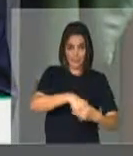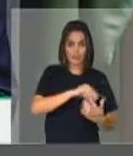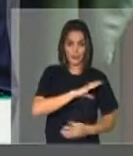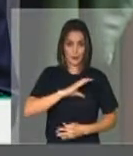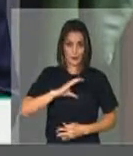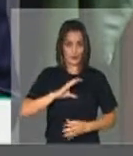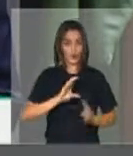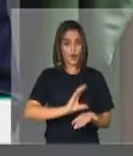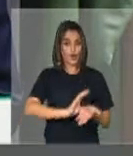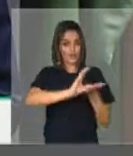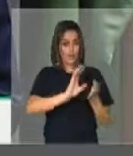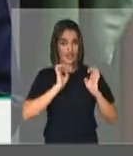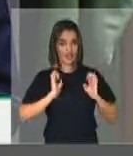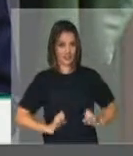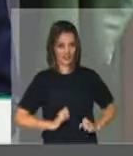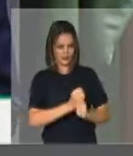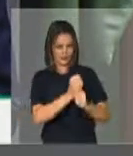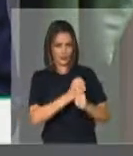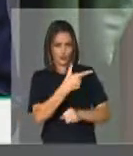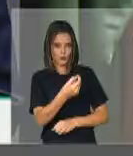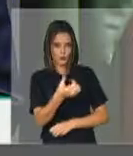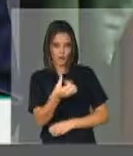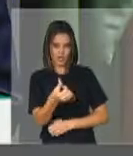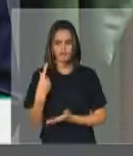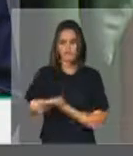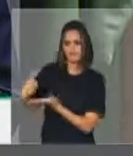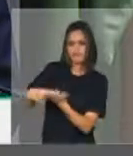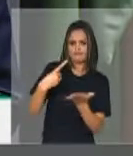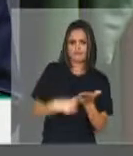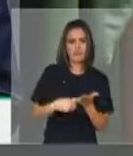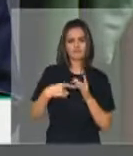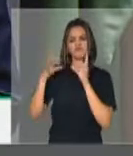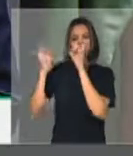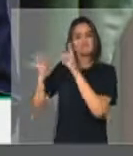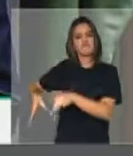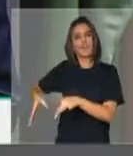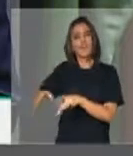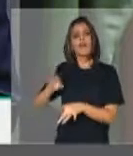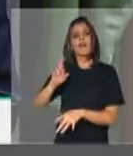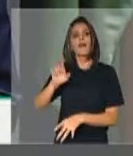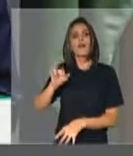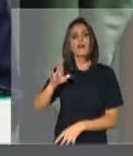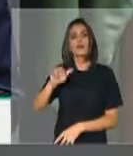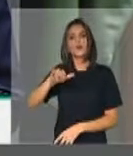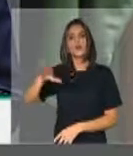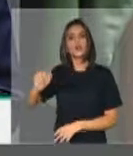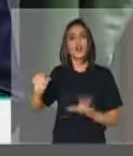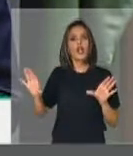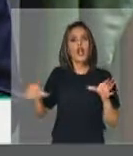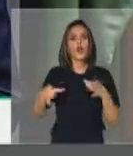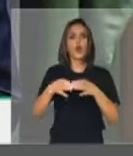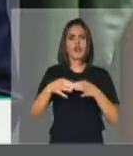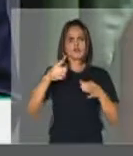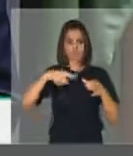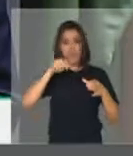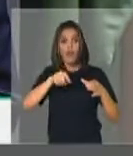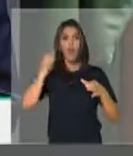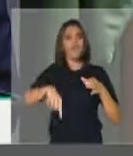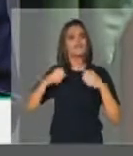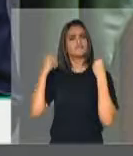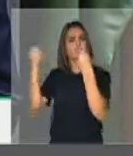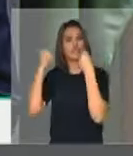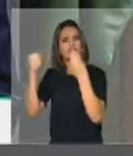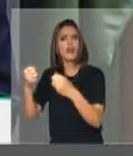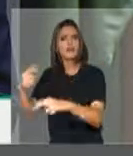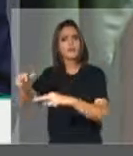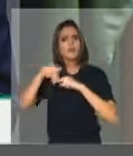2006, articulamos uma renúncia coletiva com outros companheiros em protesto à